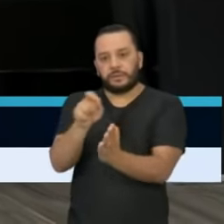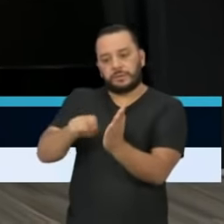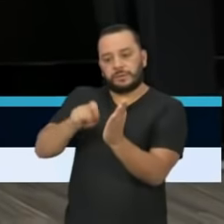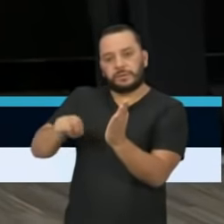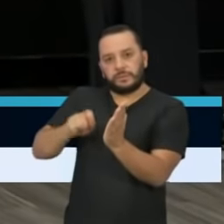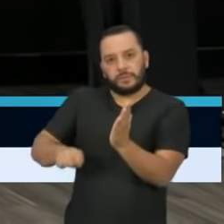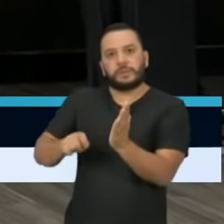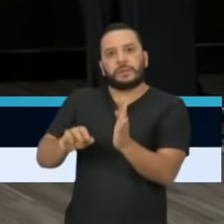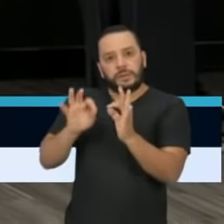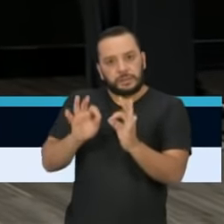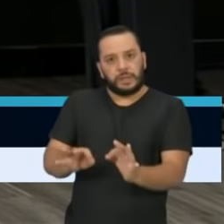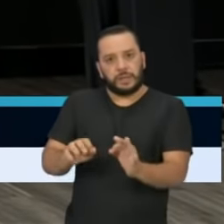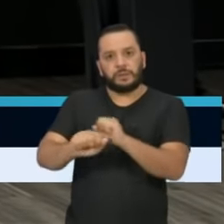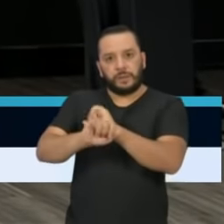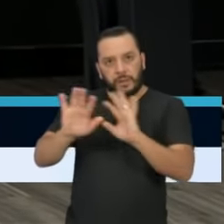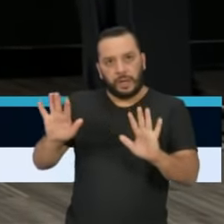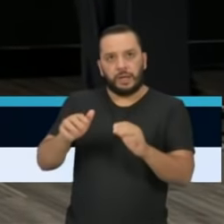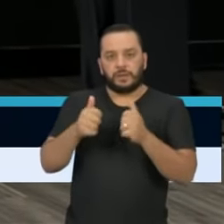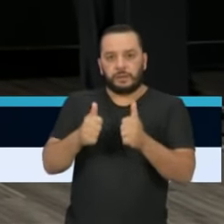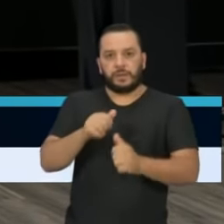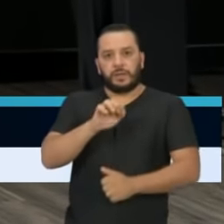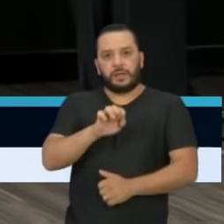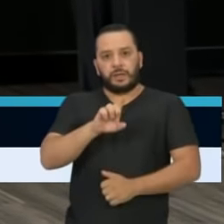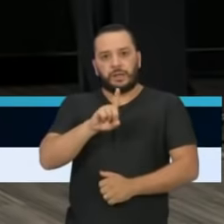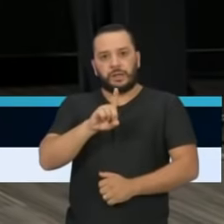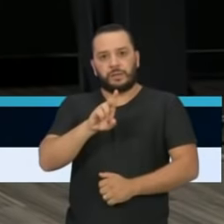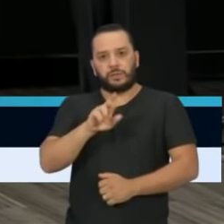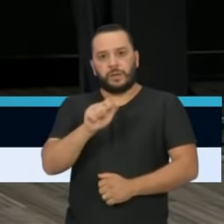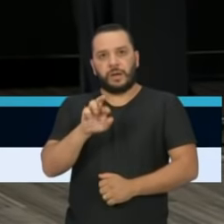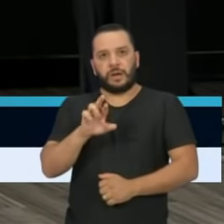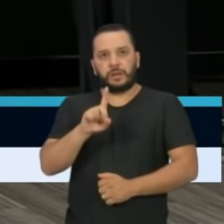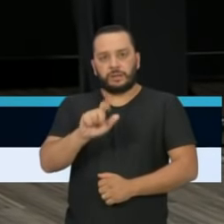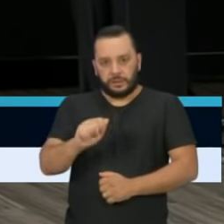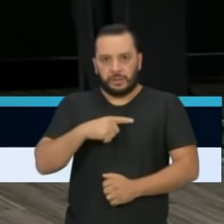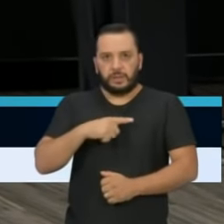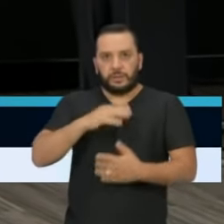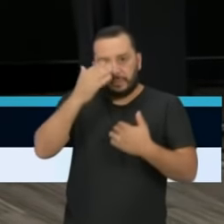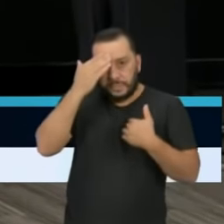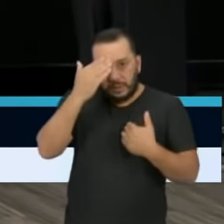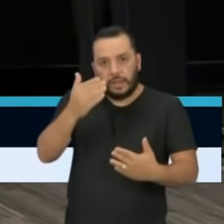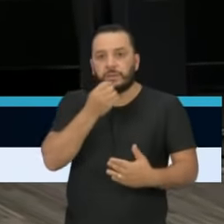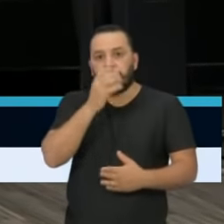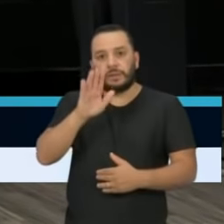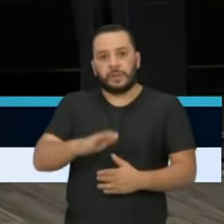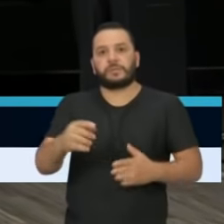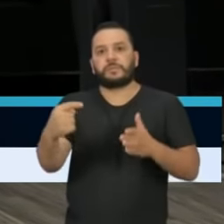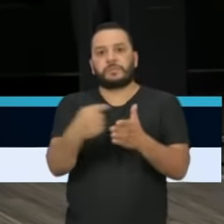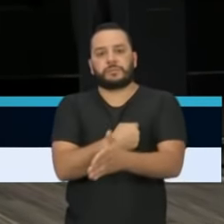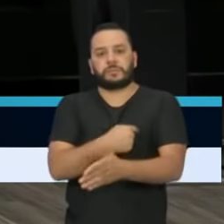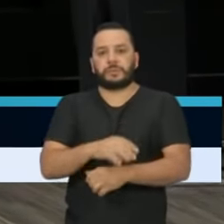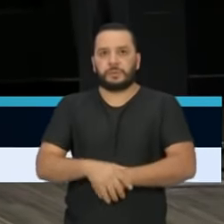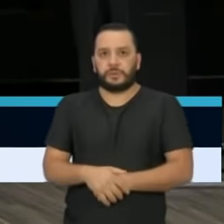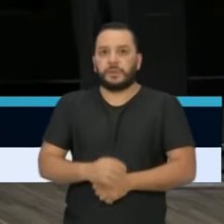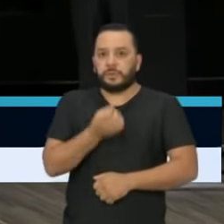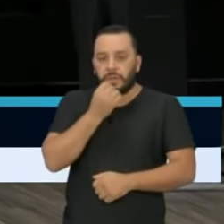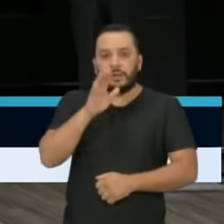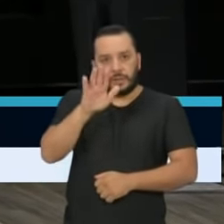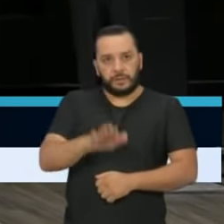nomes, grafar corretamente. Eduarda, me desculpe, boa tarde, sua pergunta, por favor. Boa tarde,